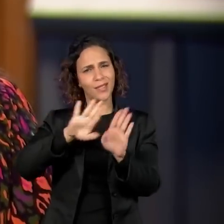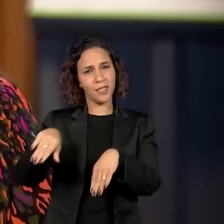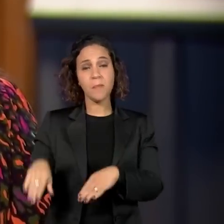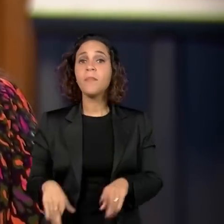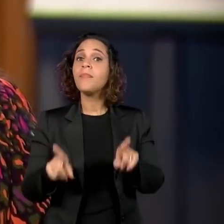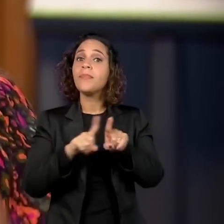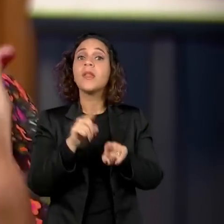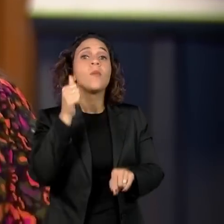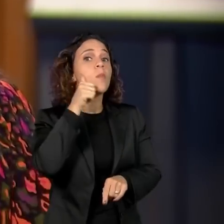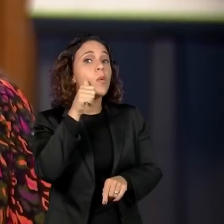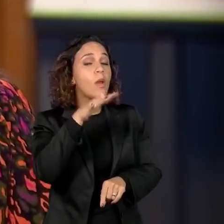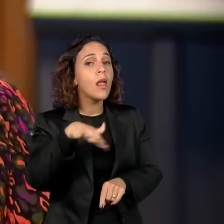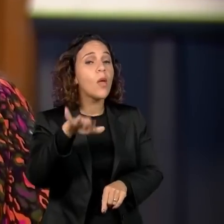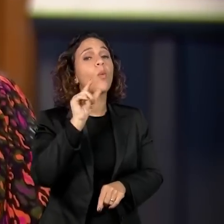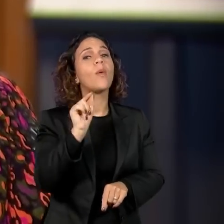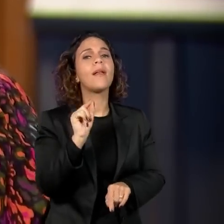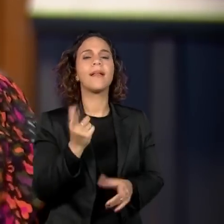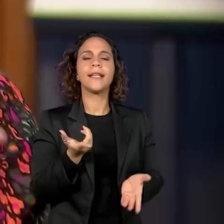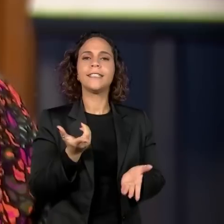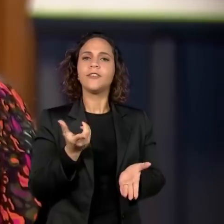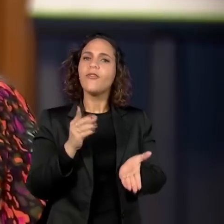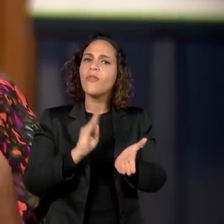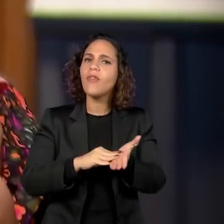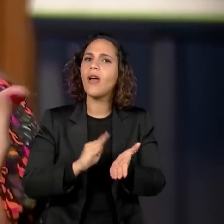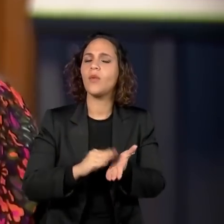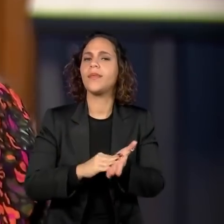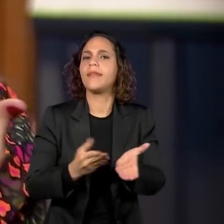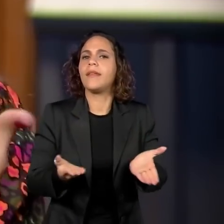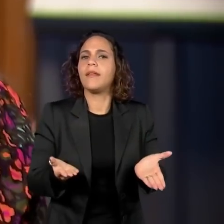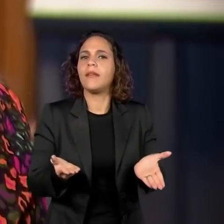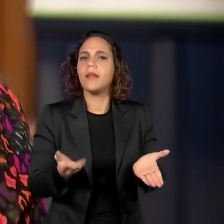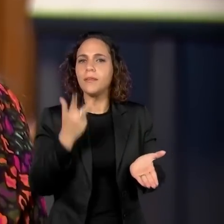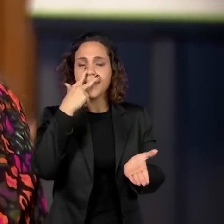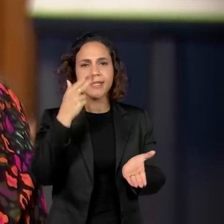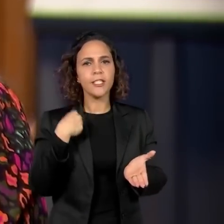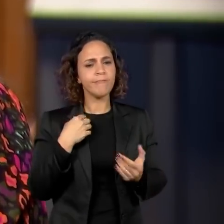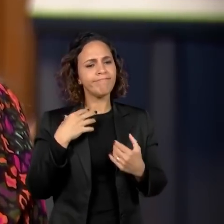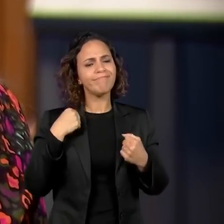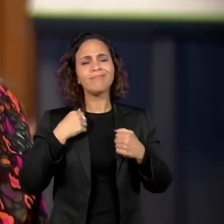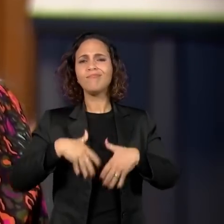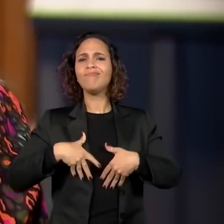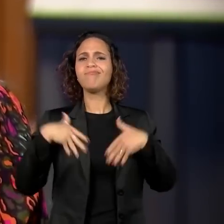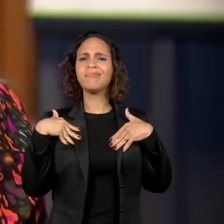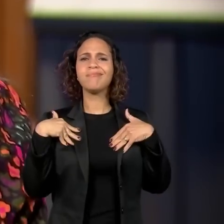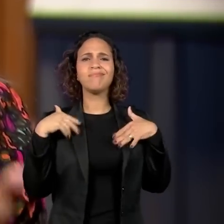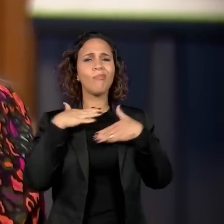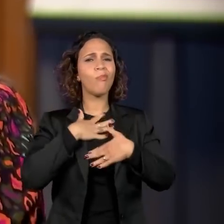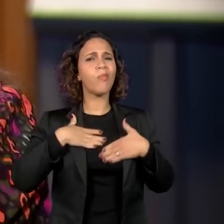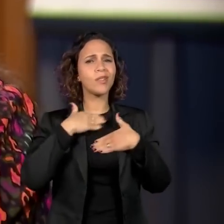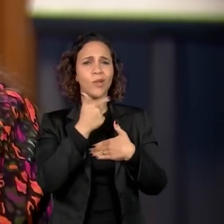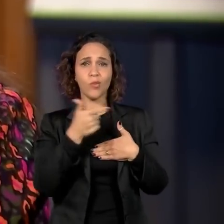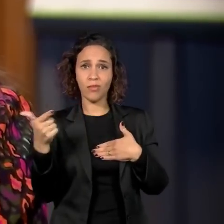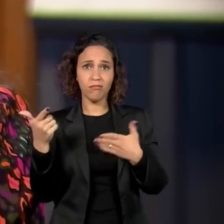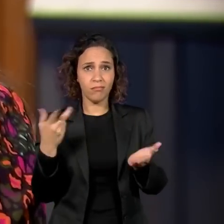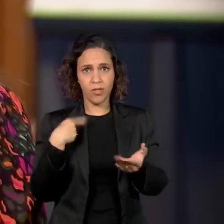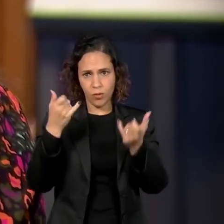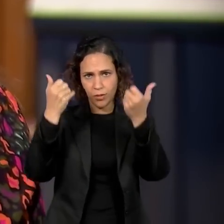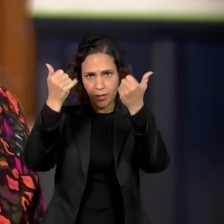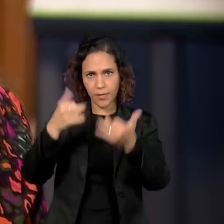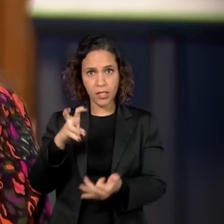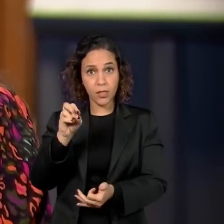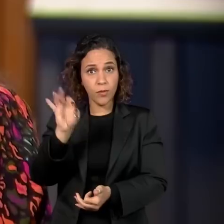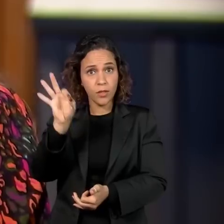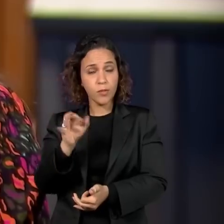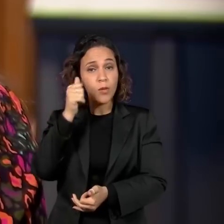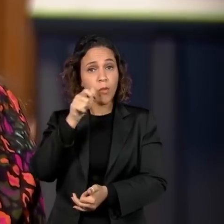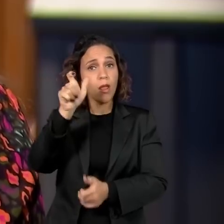em relação ao distanciamento, à falta de prazer, né? E metade das mulheres, como eu disse, tem dificuldade de